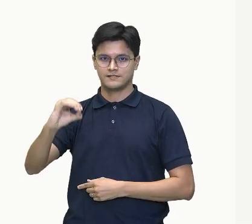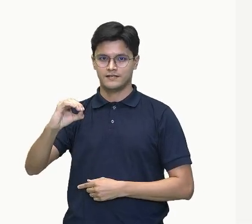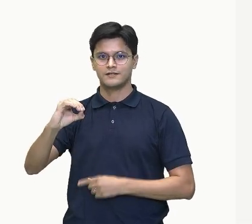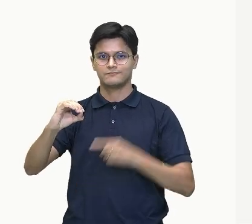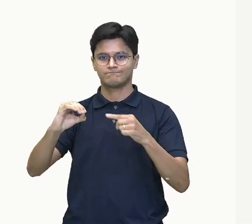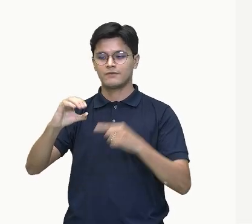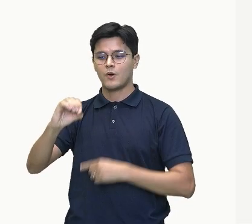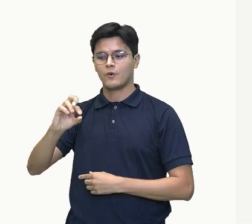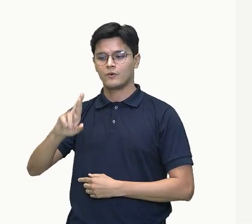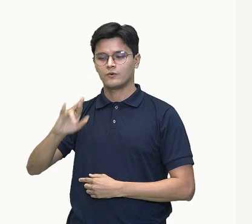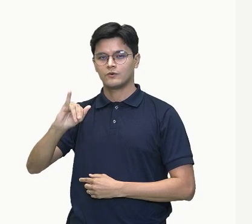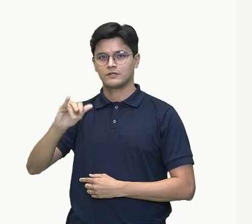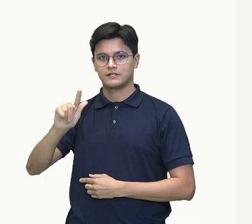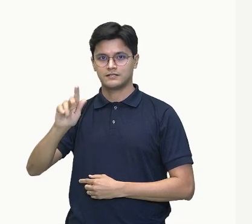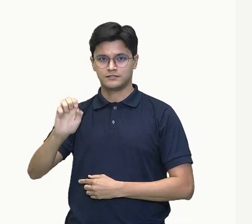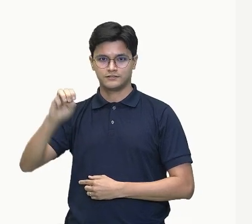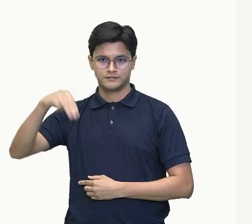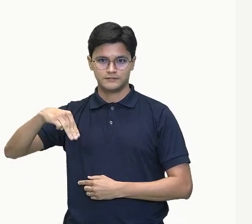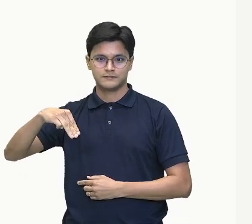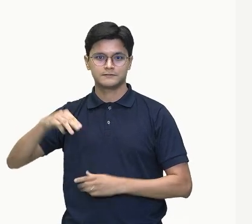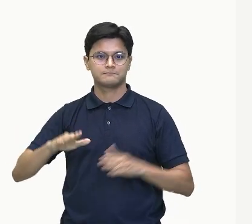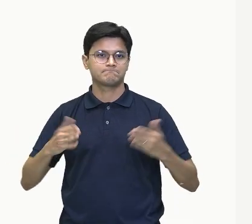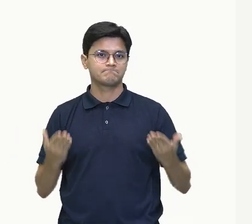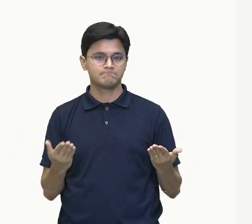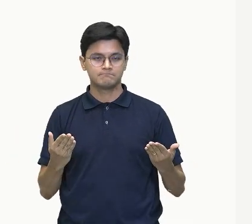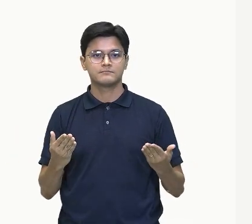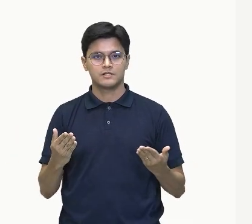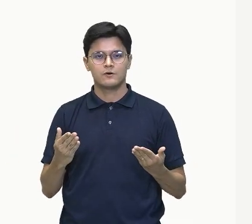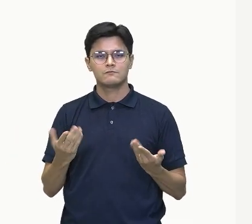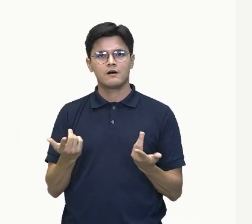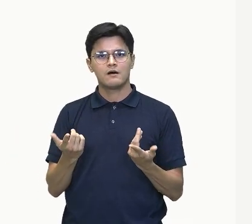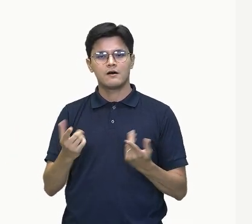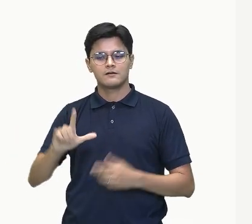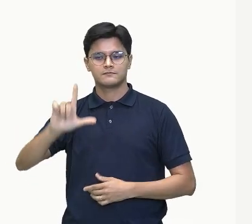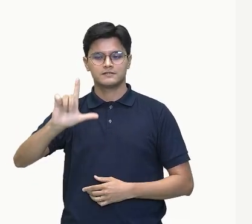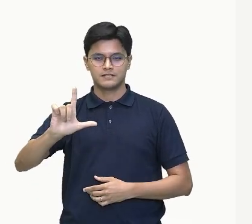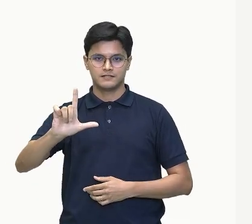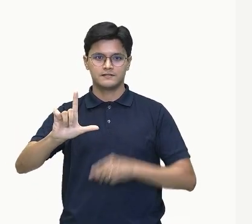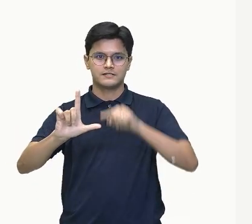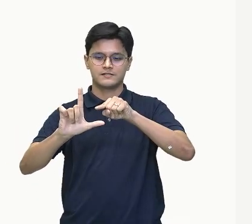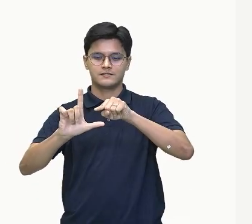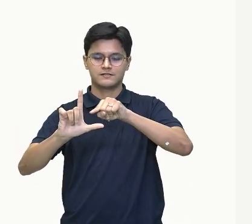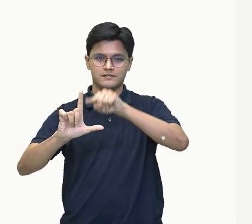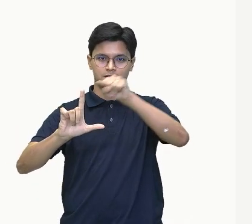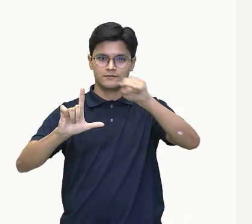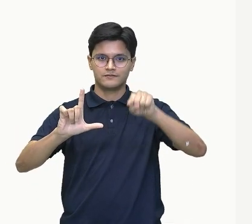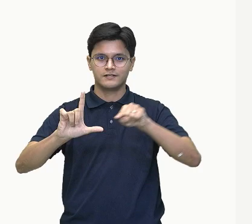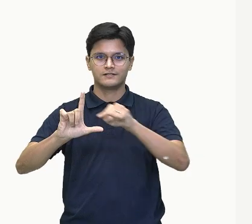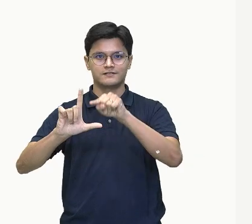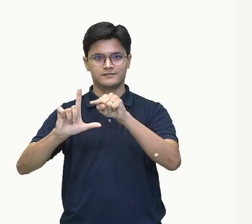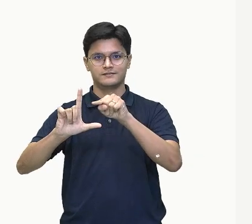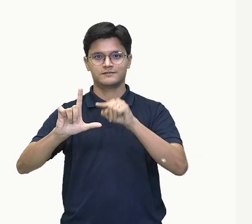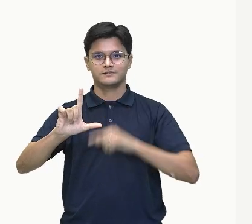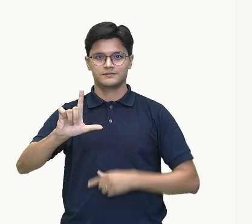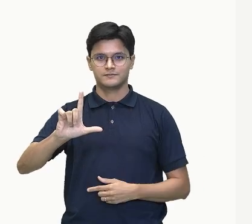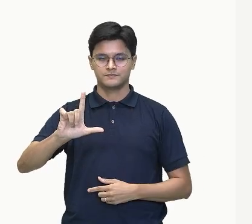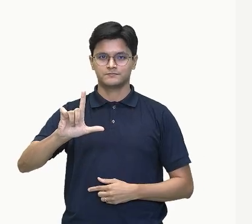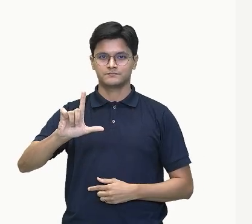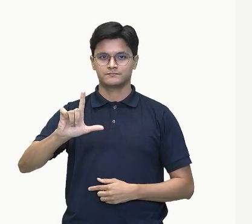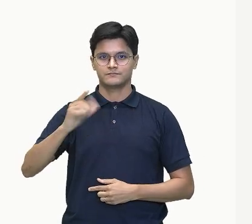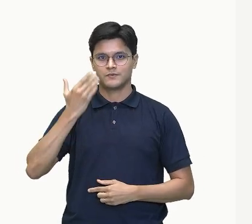Então, a nossa circunferência, ele vai estar aqui, ó, tá? Num plano